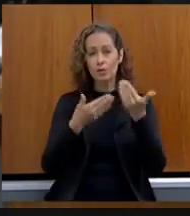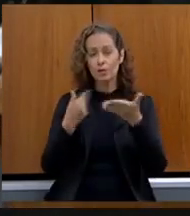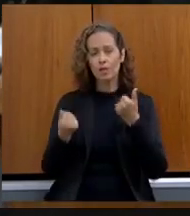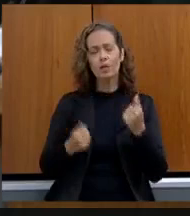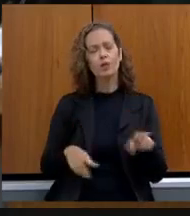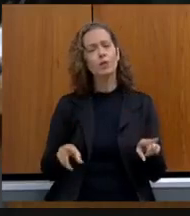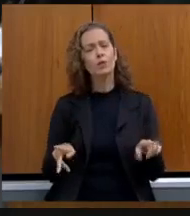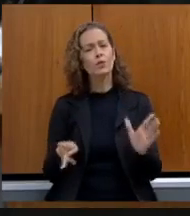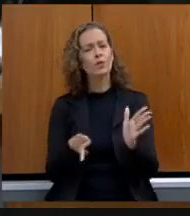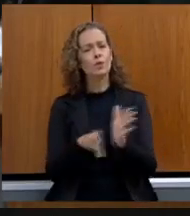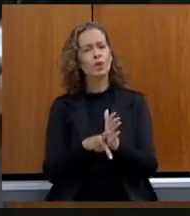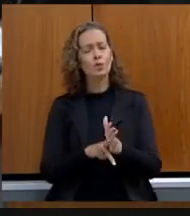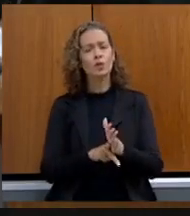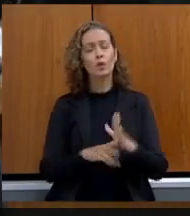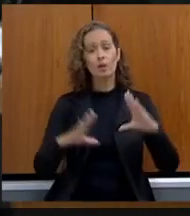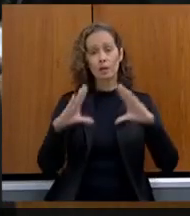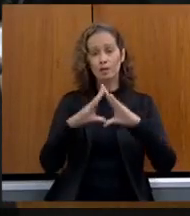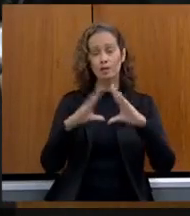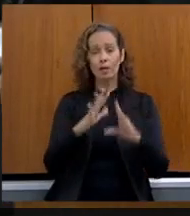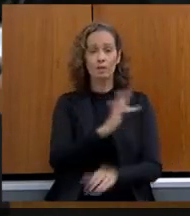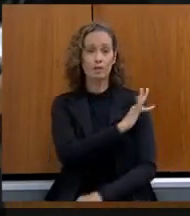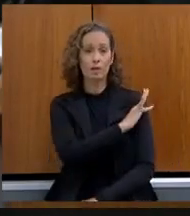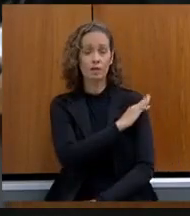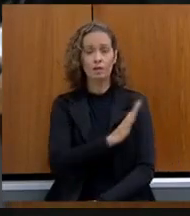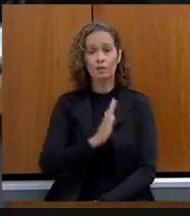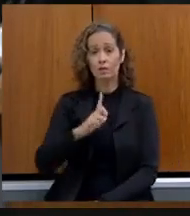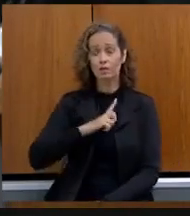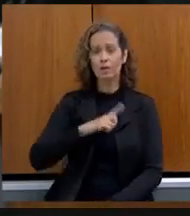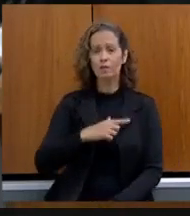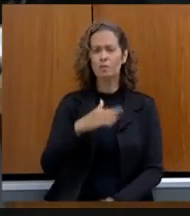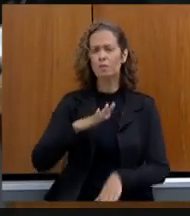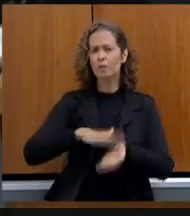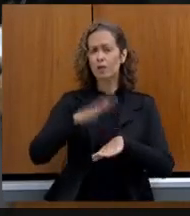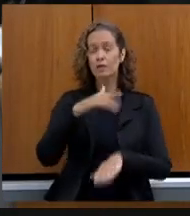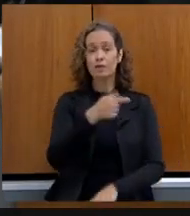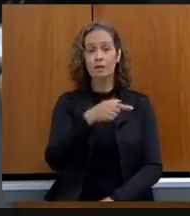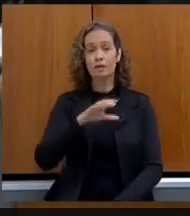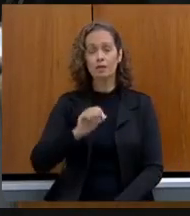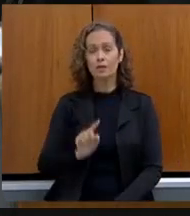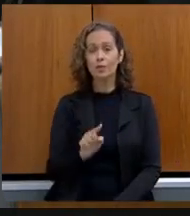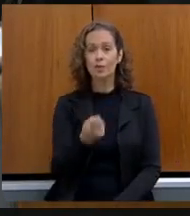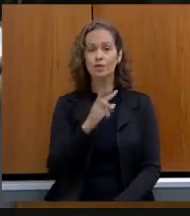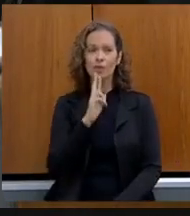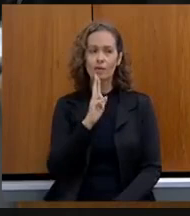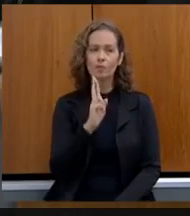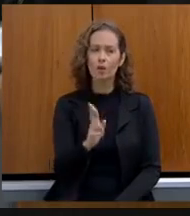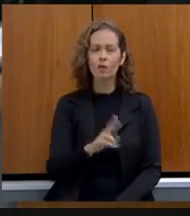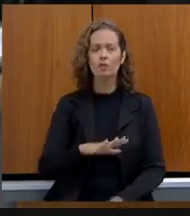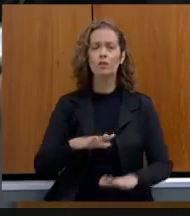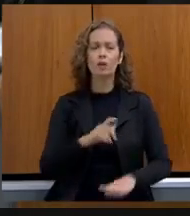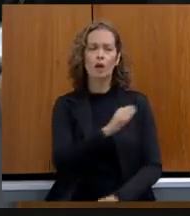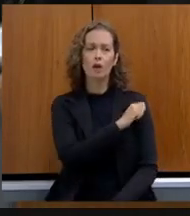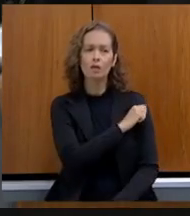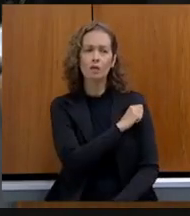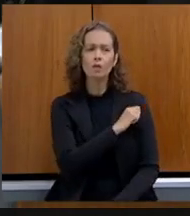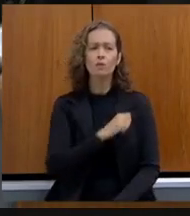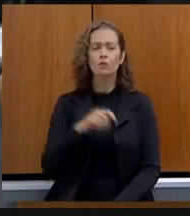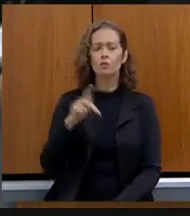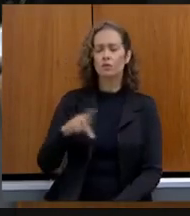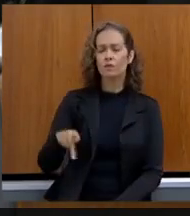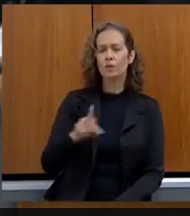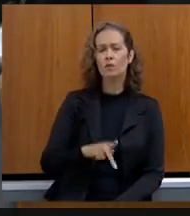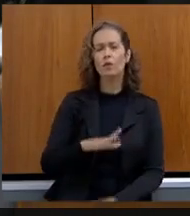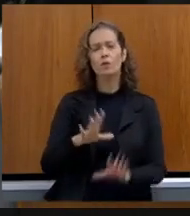próprio Assembleia fiscaliza e tivemos aí quase 70 mil respostas em que estudantes professores e